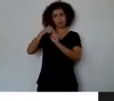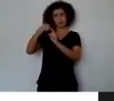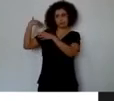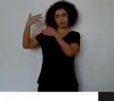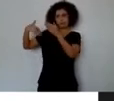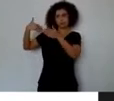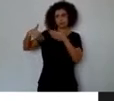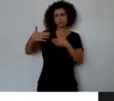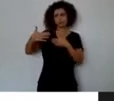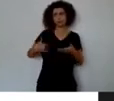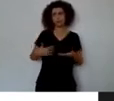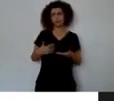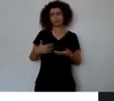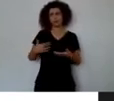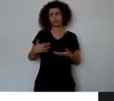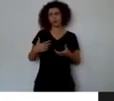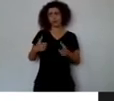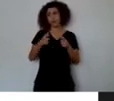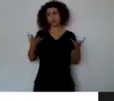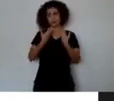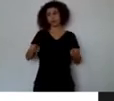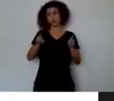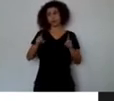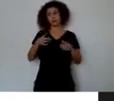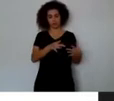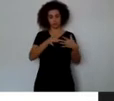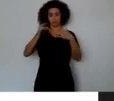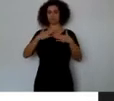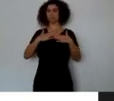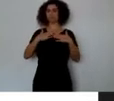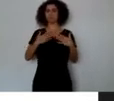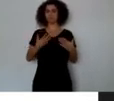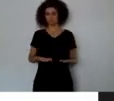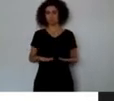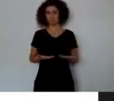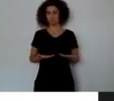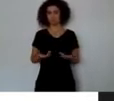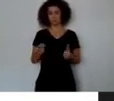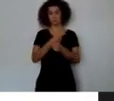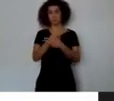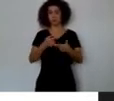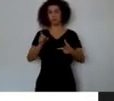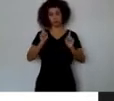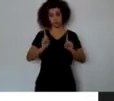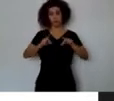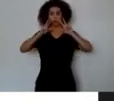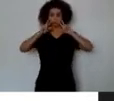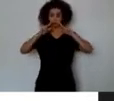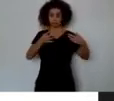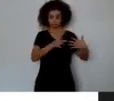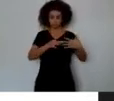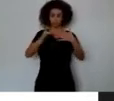impossibilita de contribuir nessa luta antirracista. É o primeiro passo, né, para você poder começar a pensar em algumas coisas para mudar